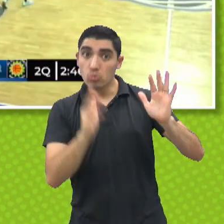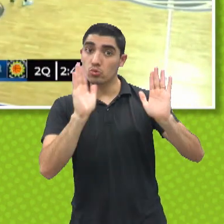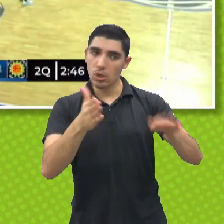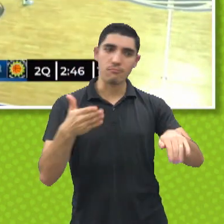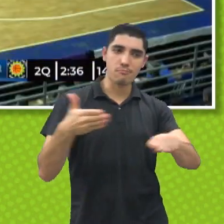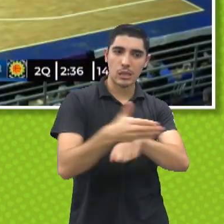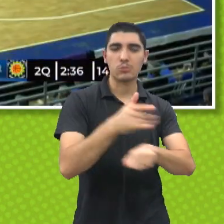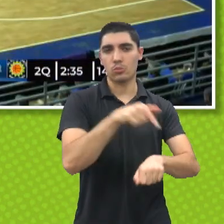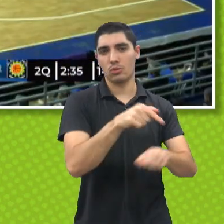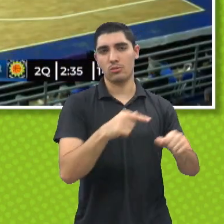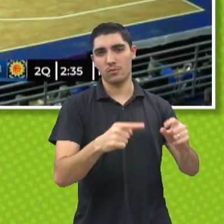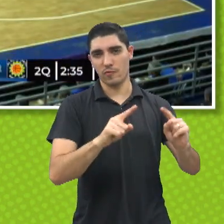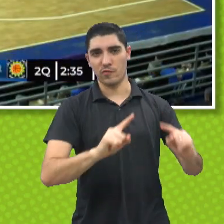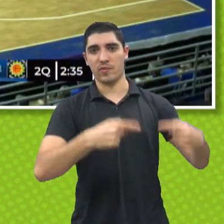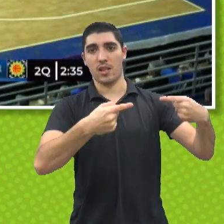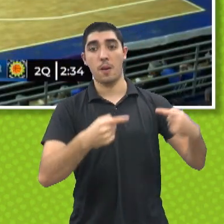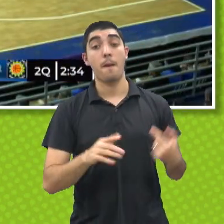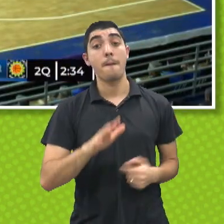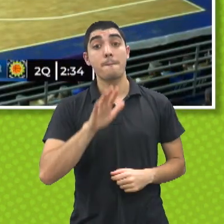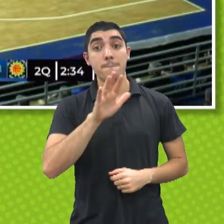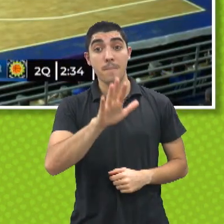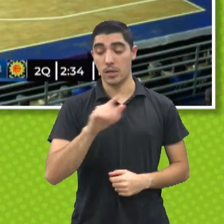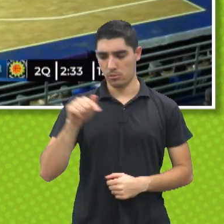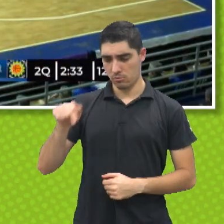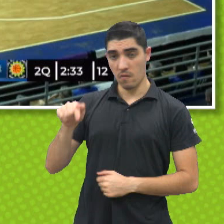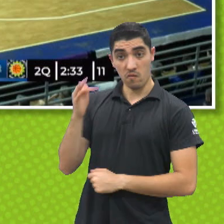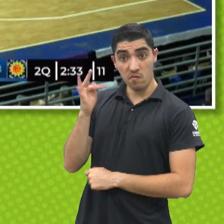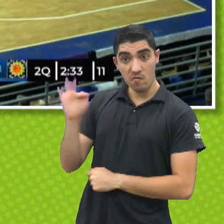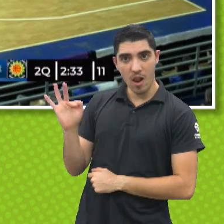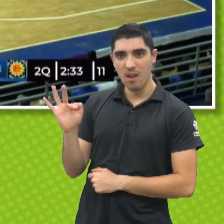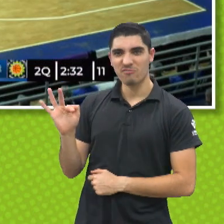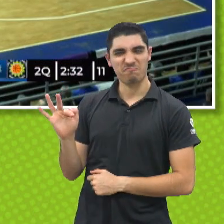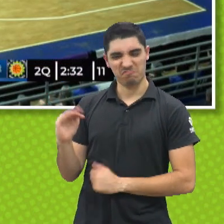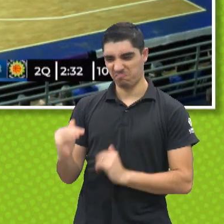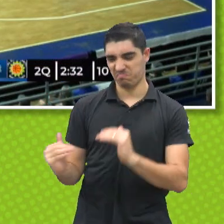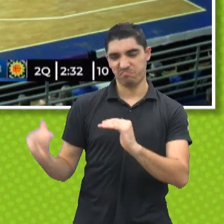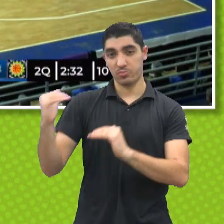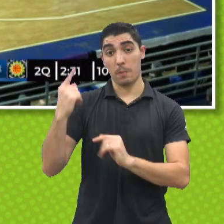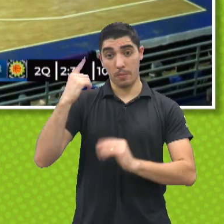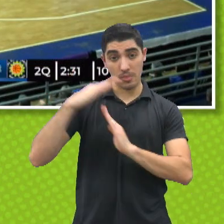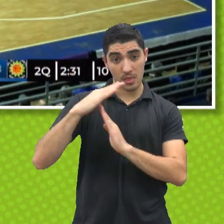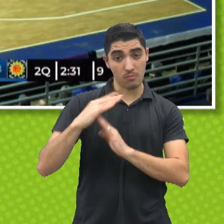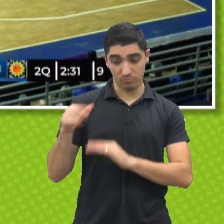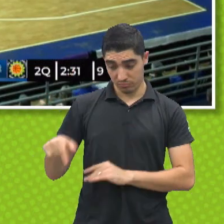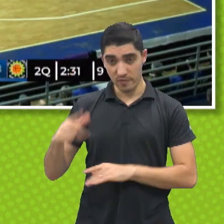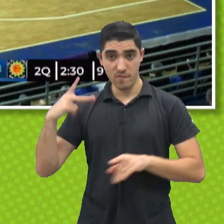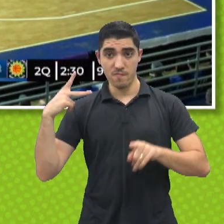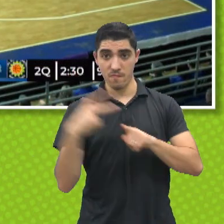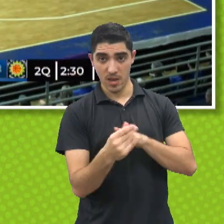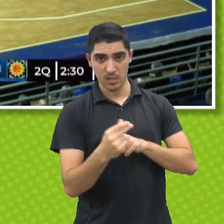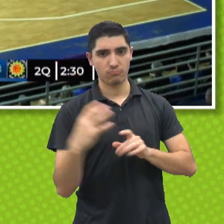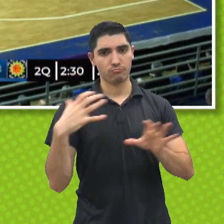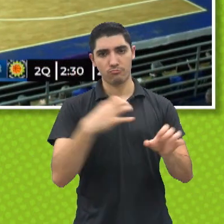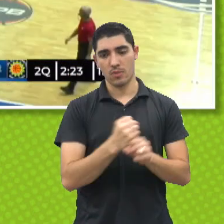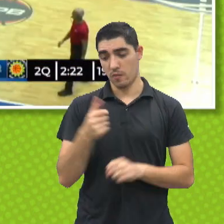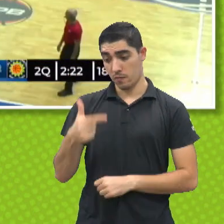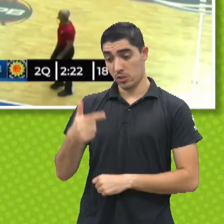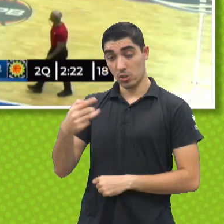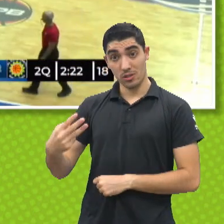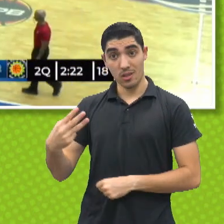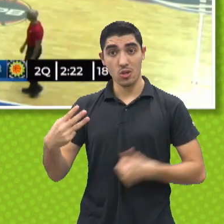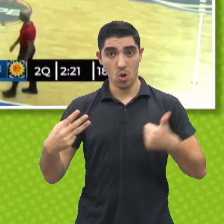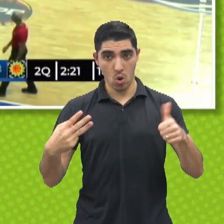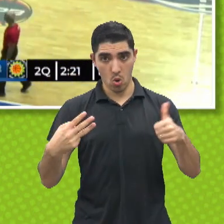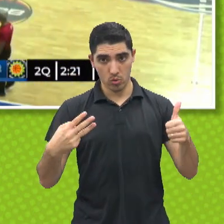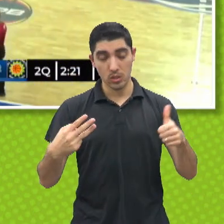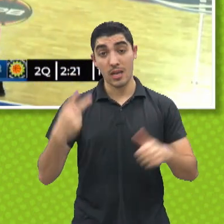Paulista mas a equipe de de Franca não deu chance pra equipe do São José primeiro quarto vencido por Franca 23 a 11 segundo